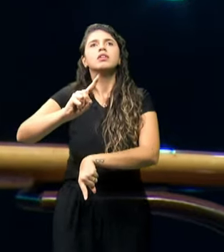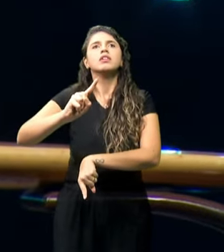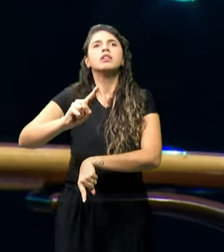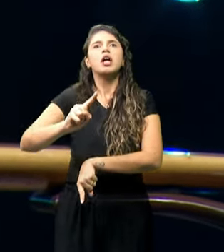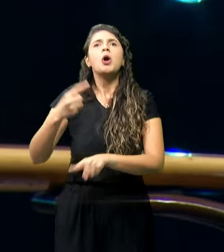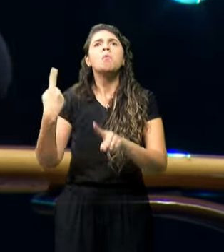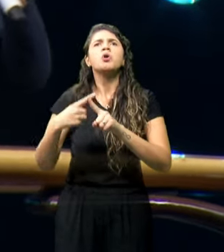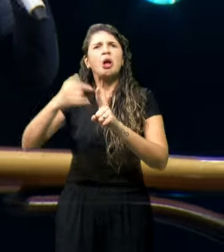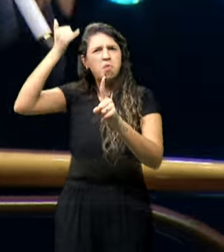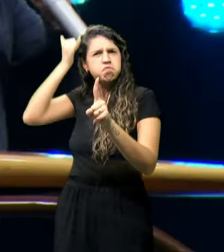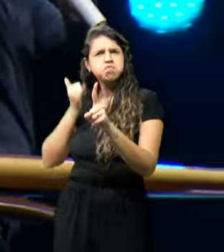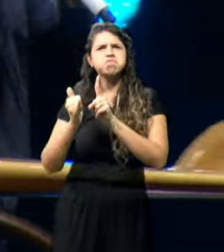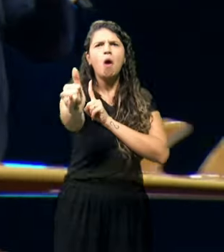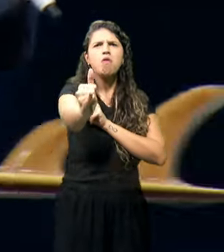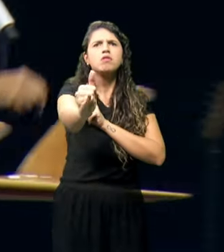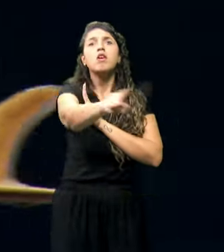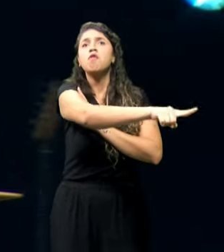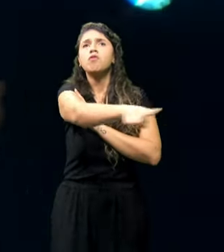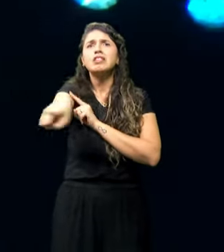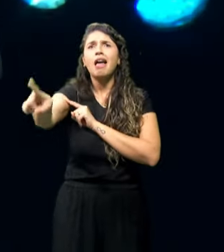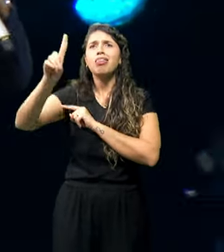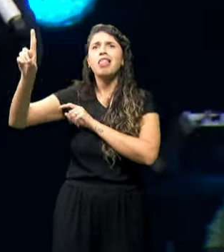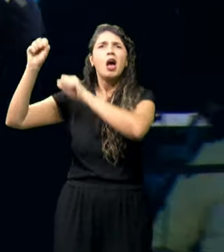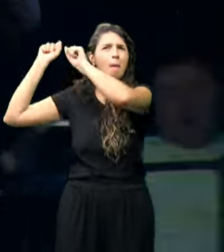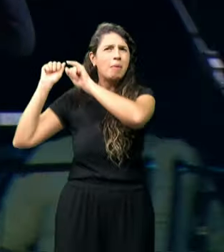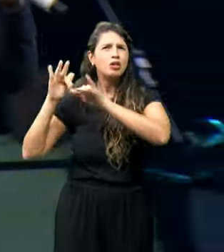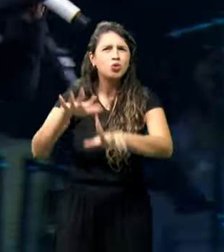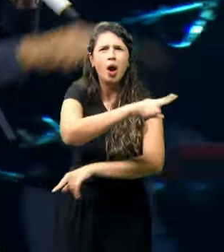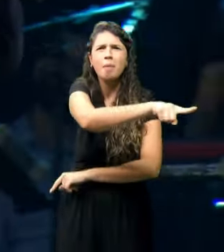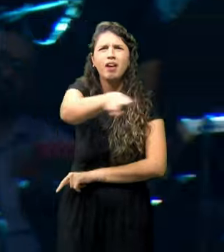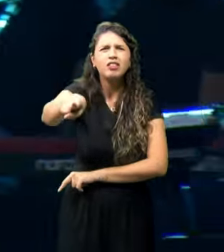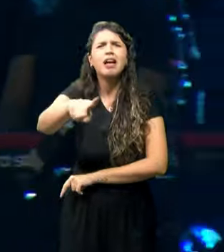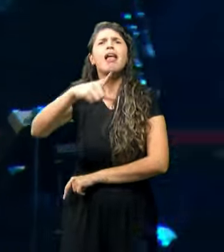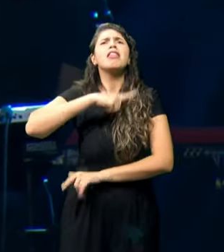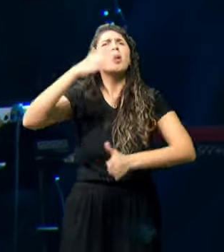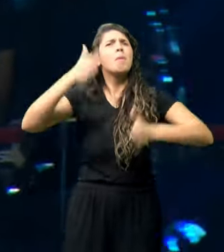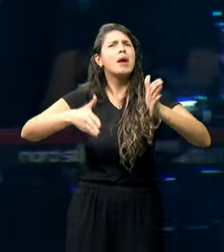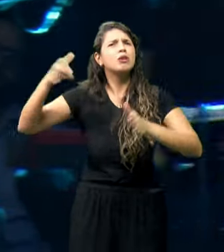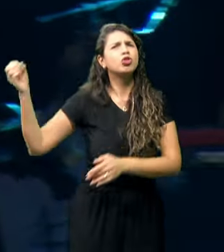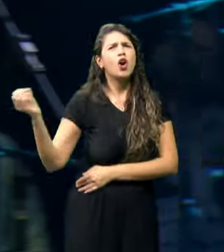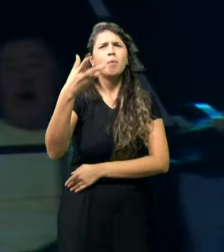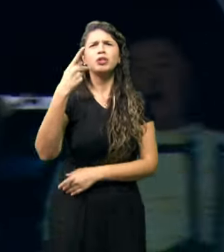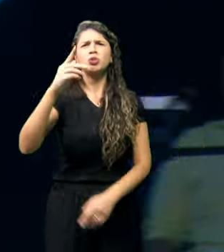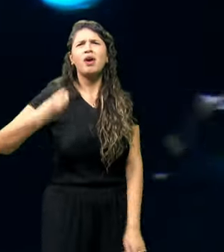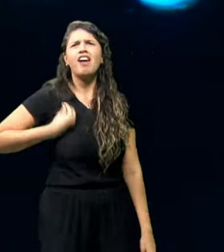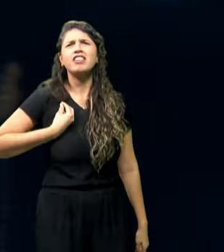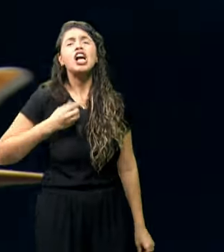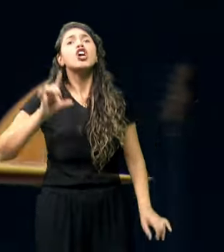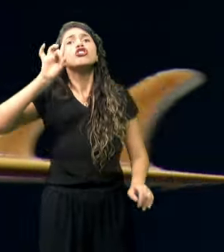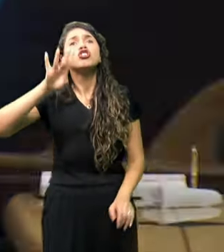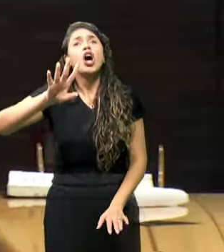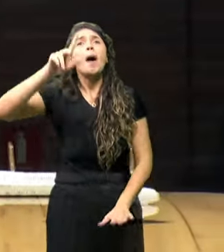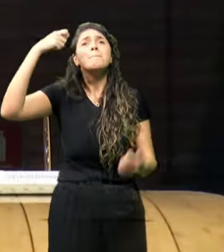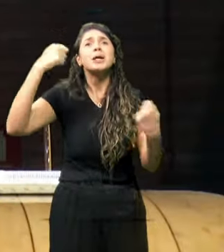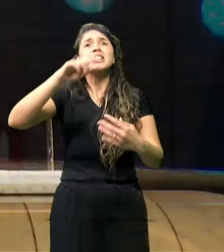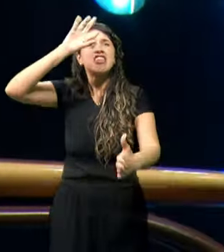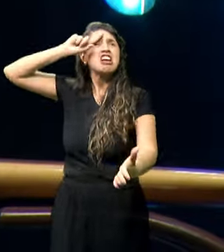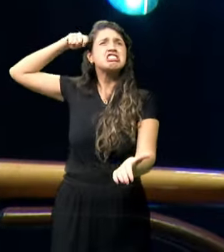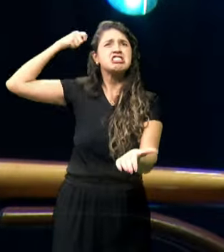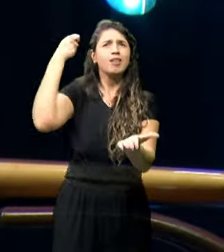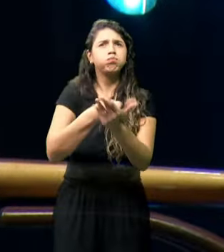como profeta de Deus, que Deus tem bênção para você, Deus tem uma estação nova para você. Decida romper